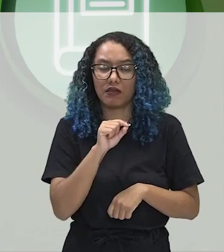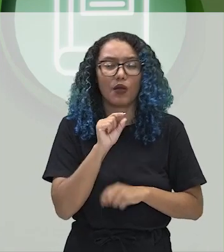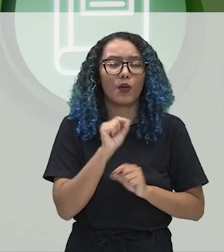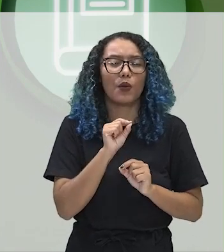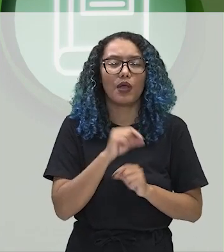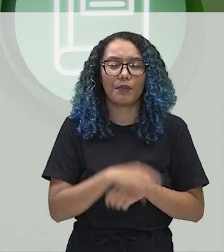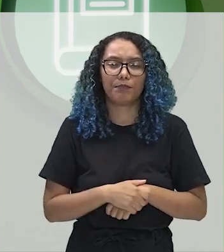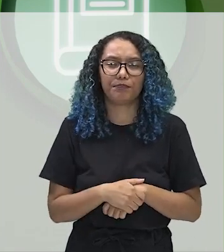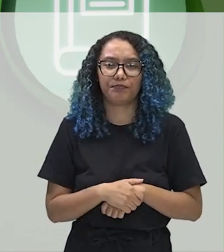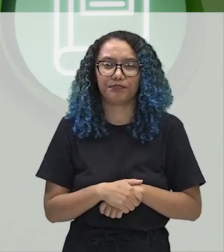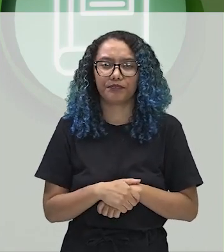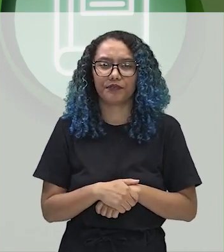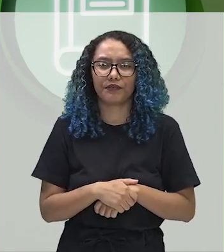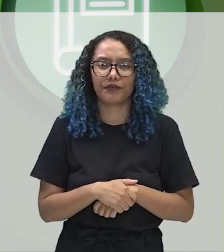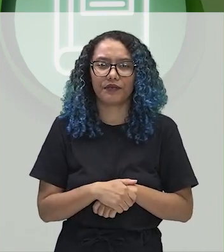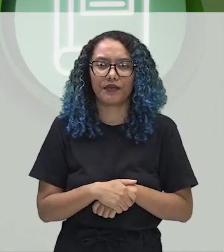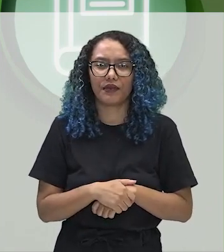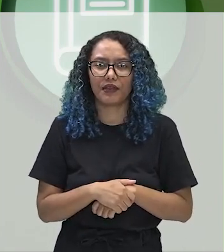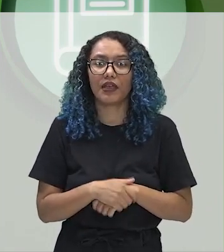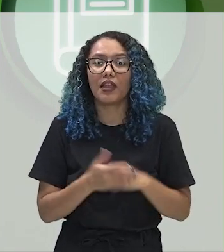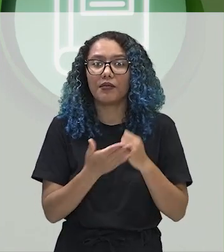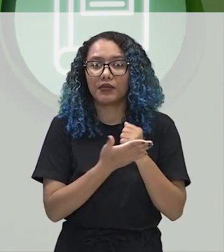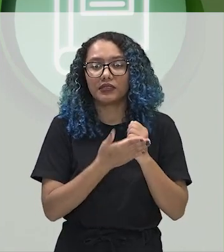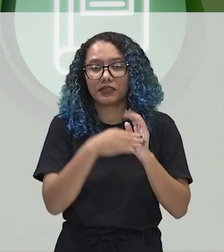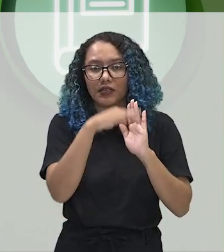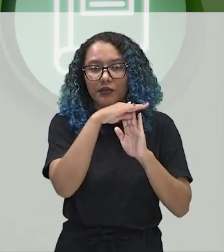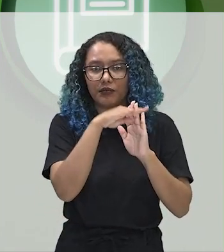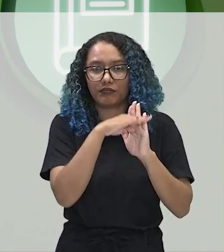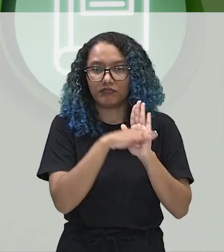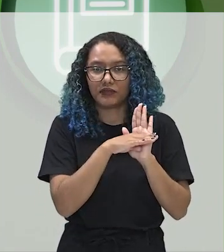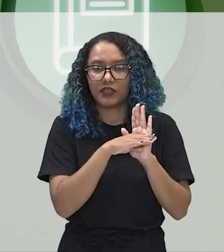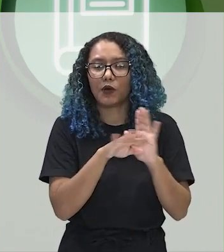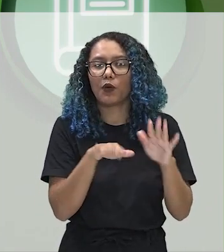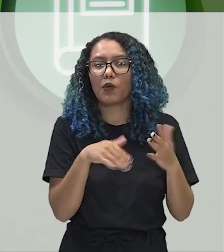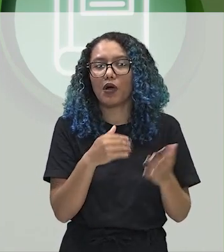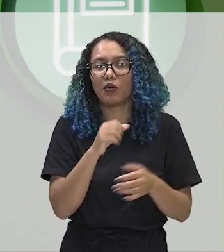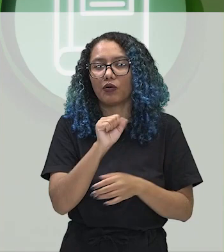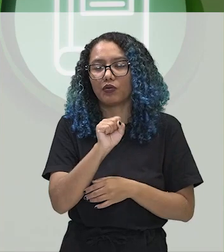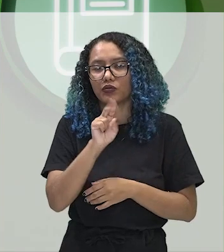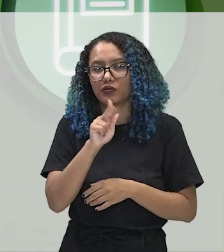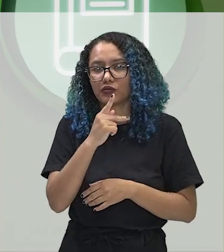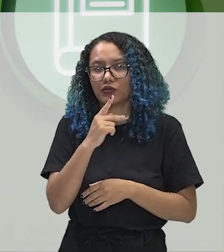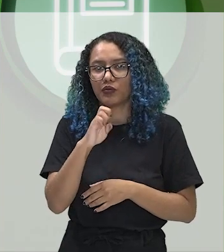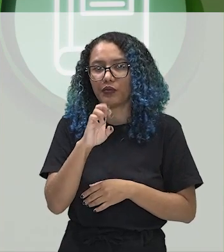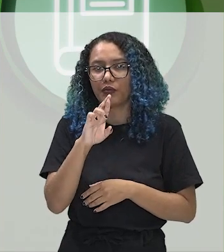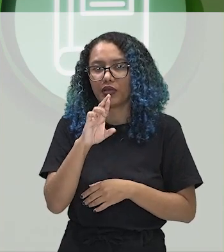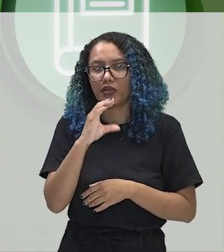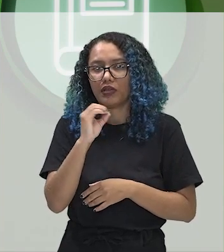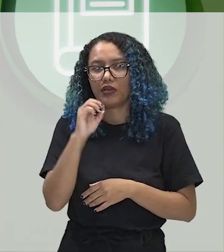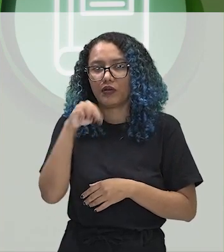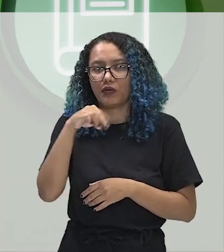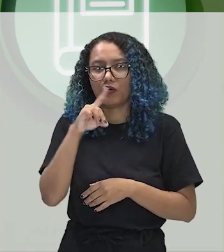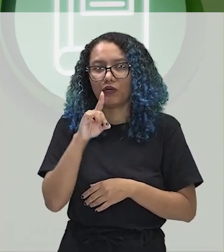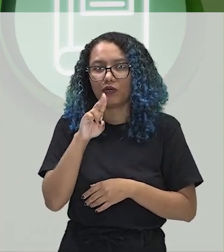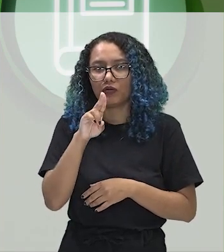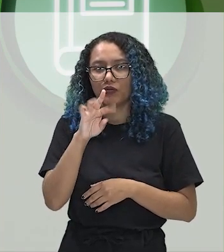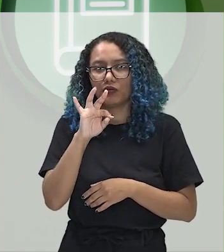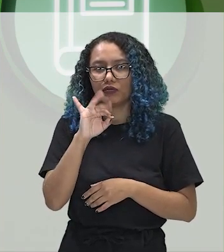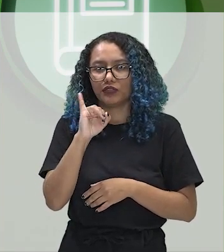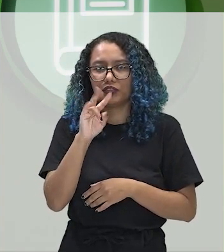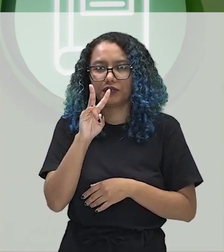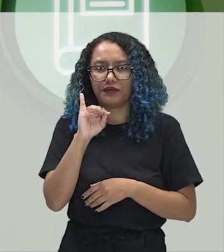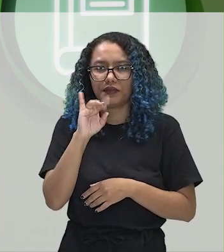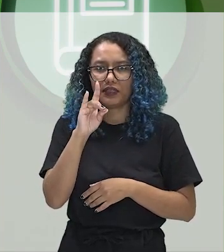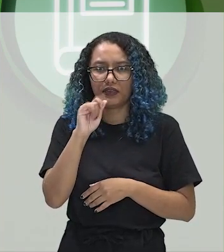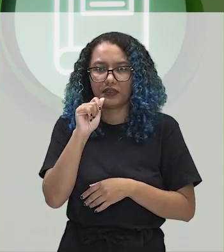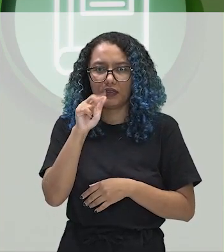funciona baseado no princípio da supercondutividade. E esse foi mais um tópico aqui sobre a